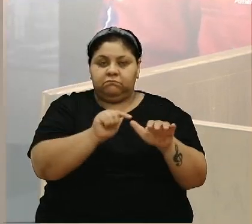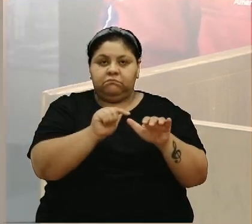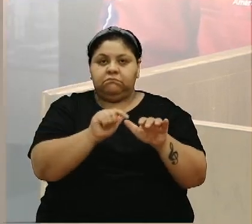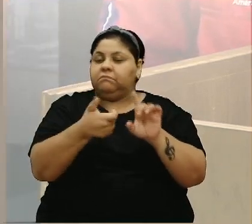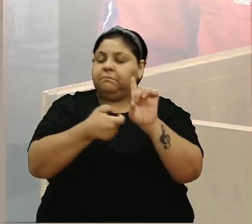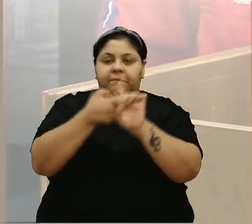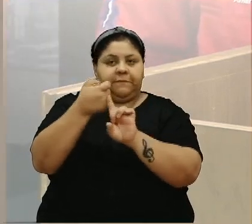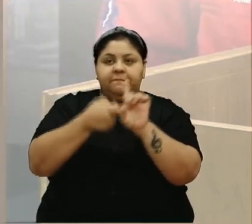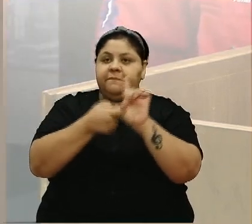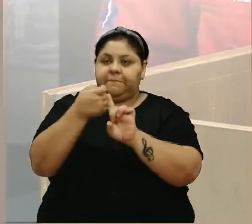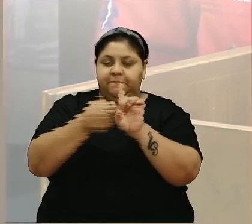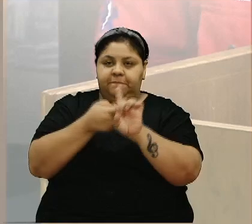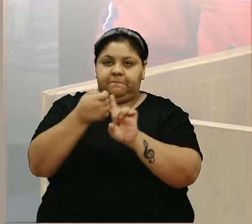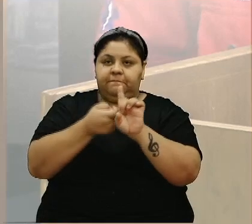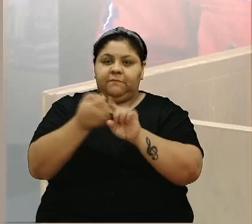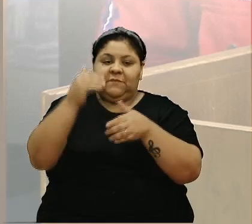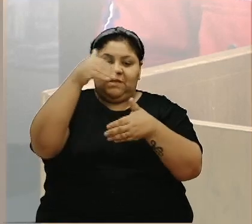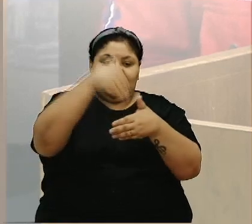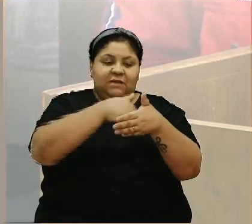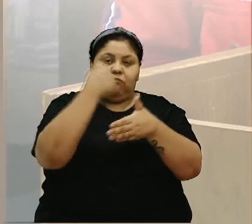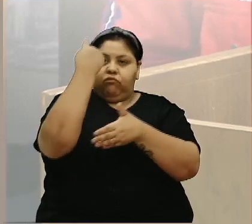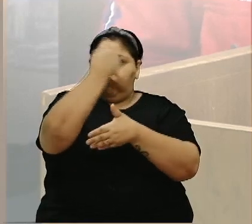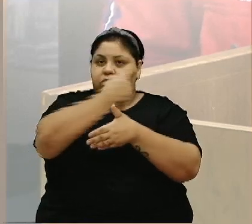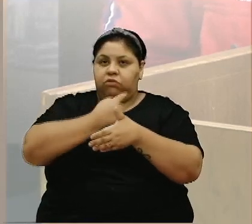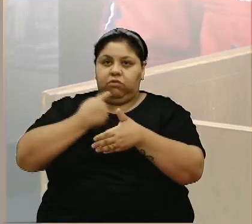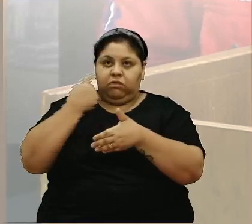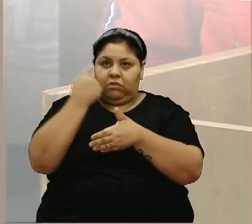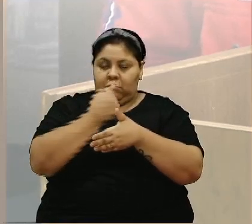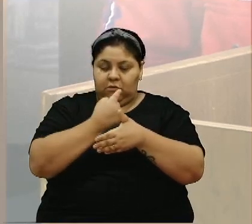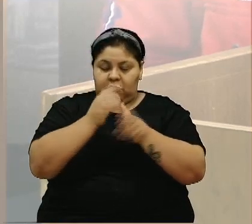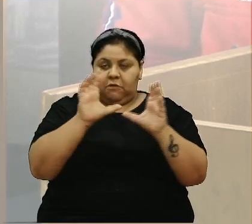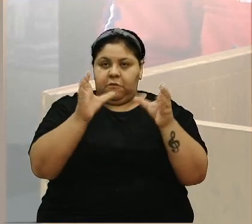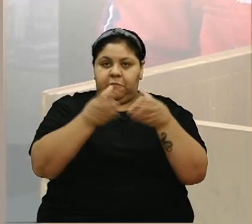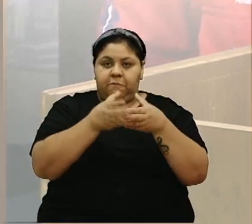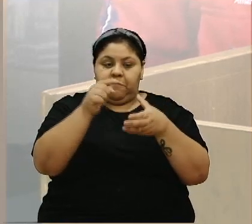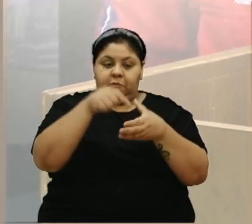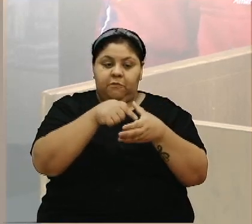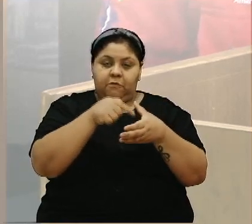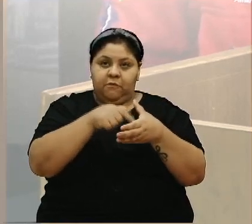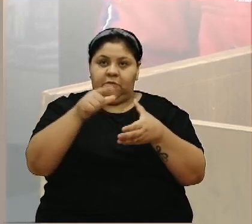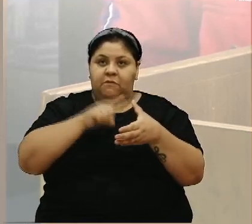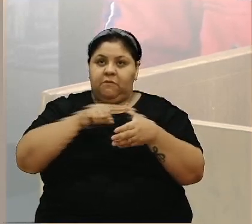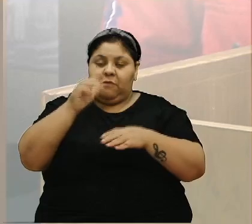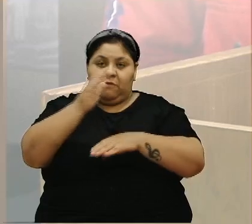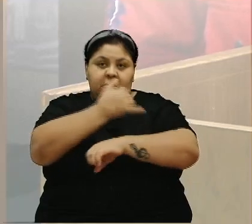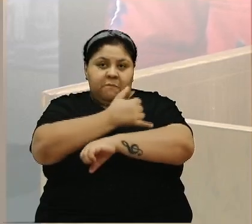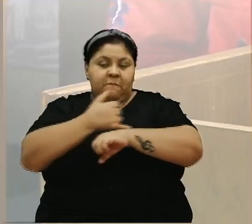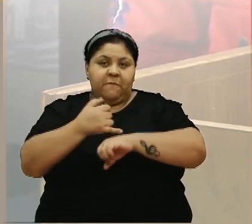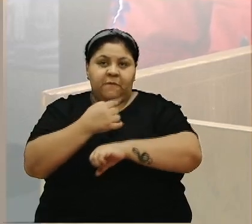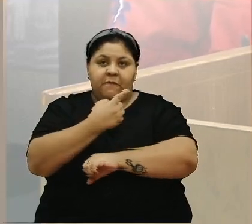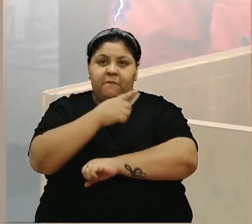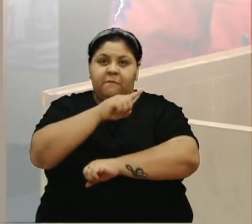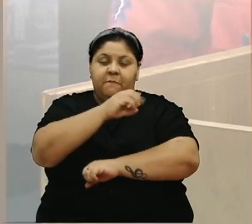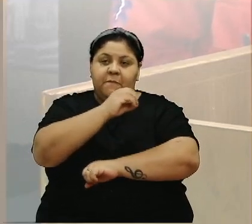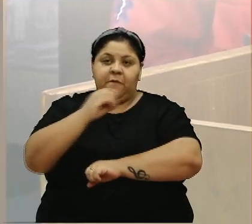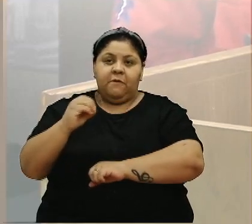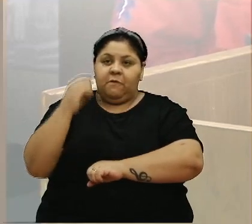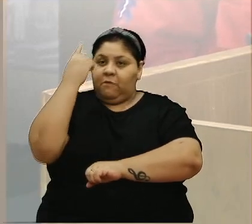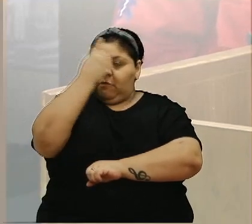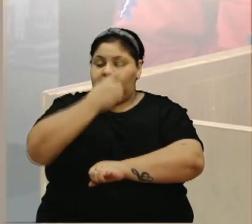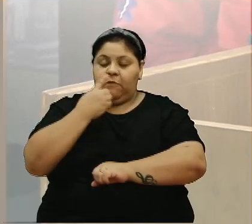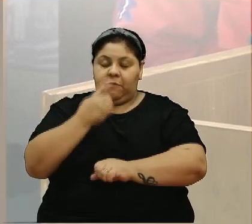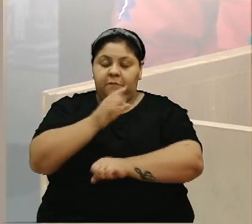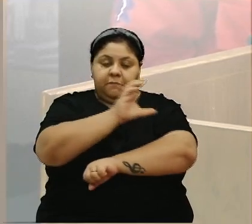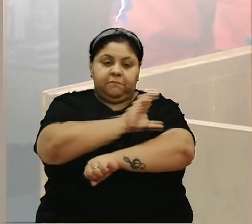mensais para plantões dentro da nossa corporação. Esses bombeiros passam por mais de 1.000 horas de treinamento e capacitação em